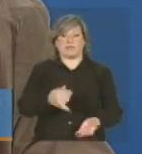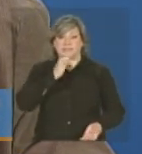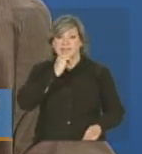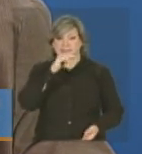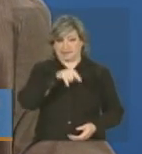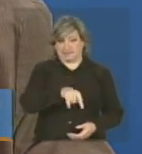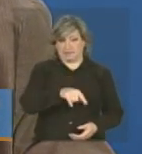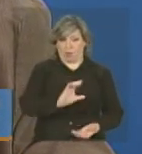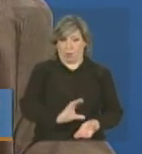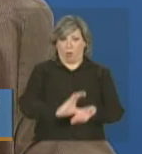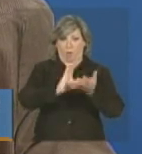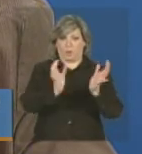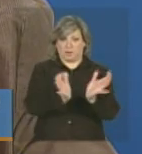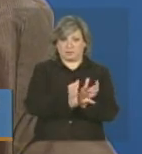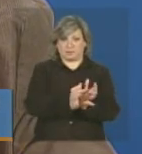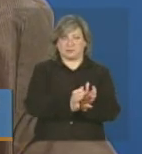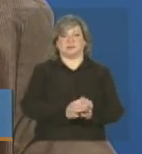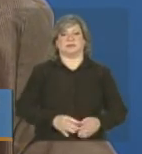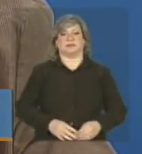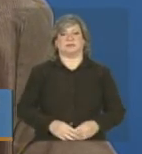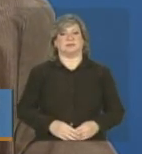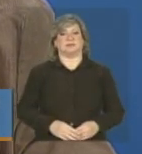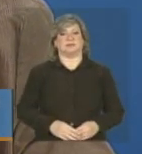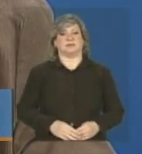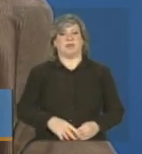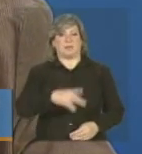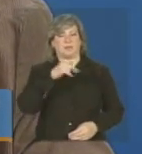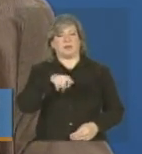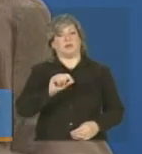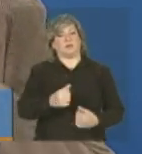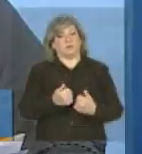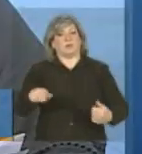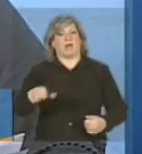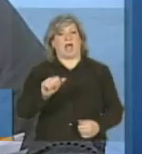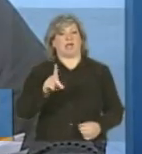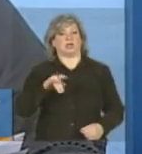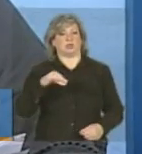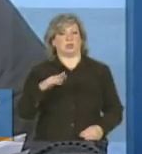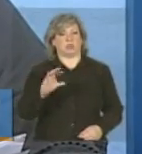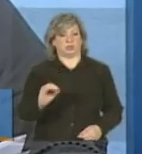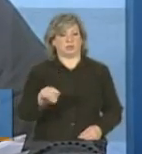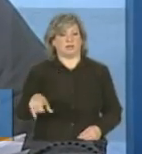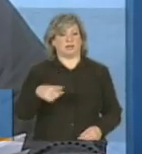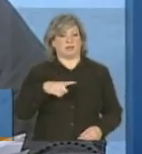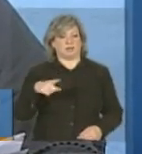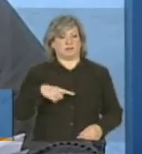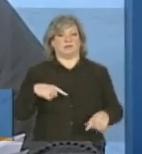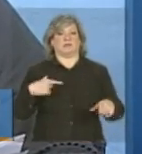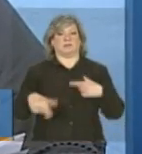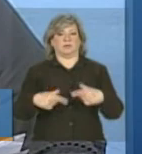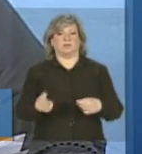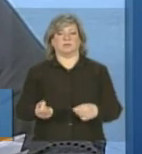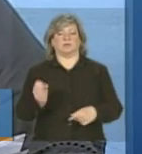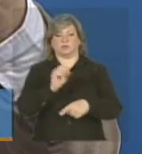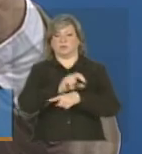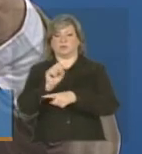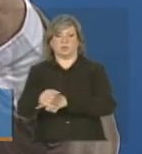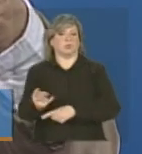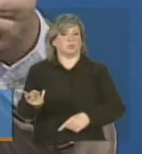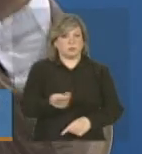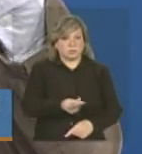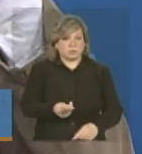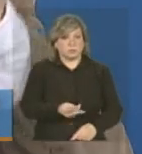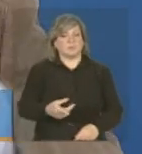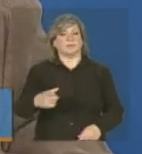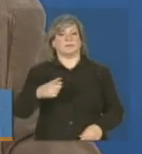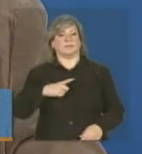ele é obrigatoriamente o administrador adjunto, ou seja, Ele ocupa as duas pastas, ele é